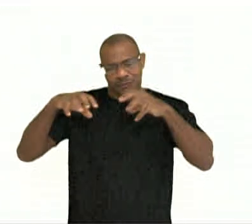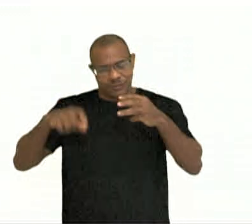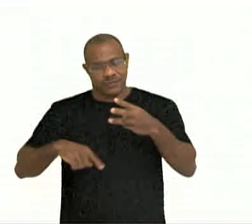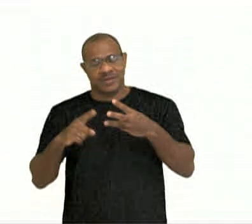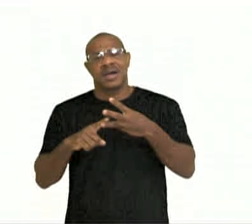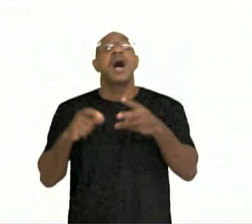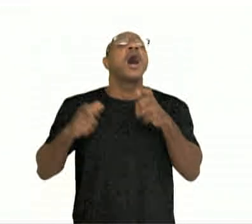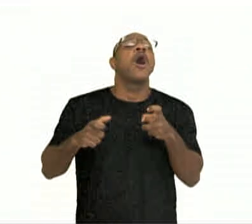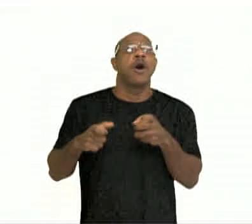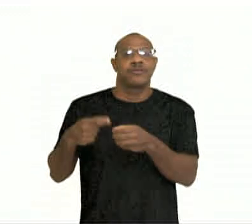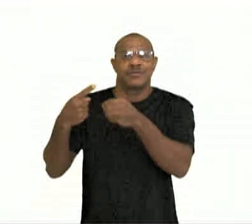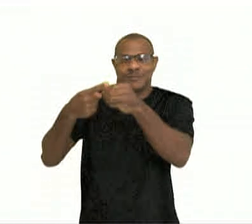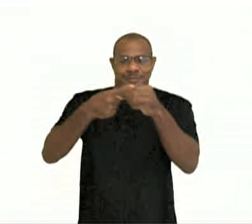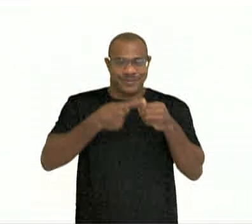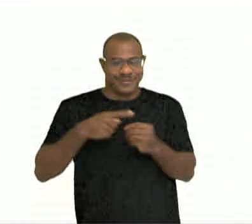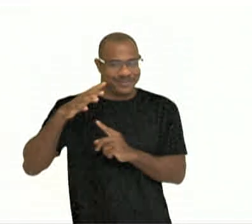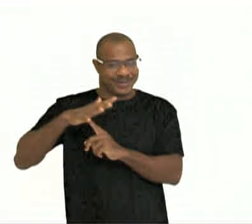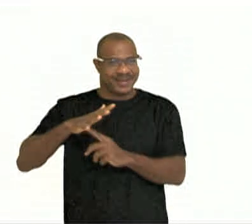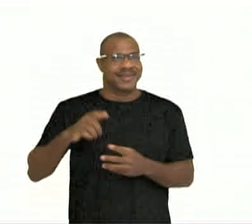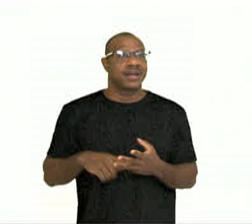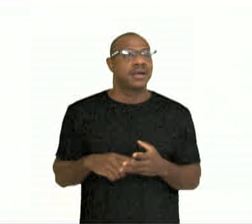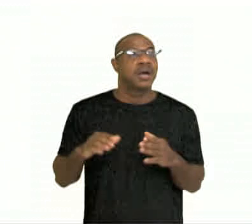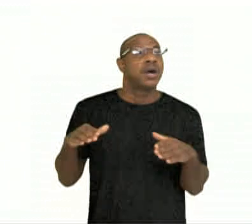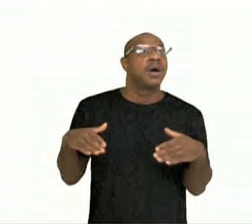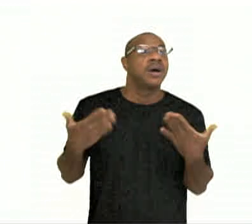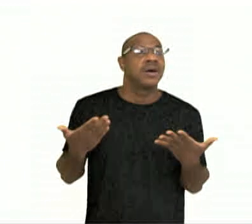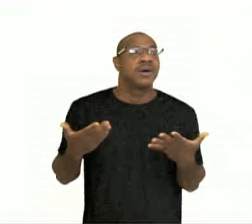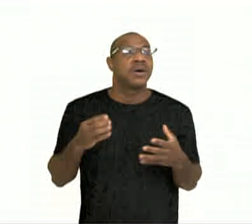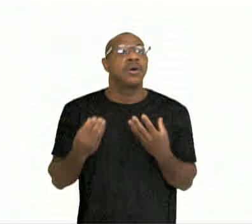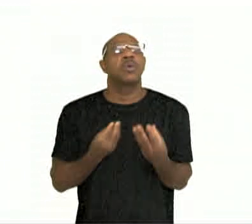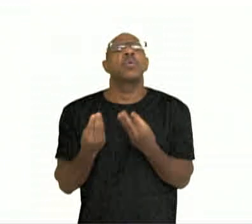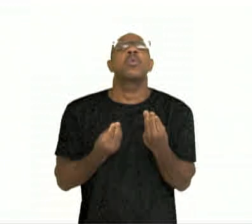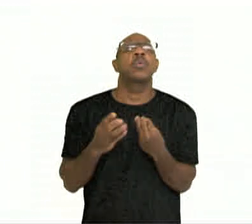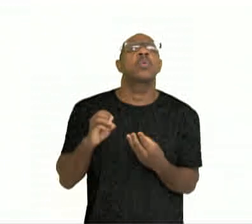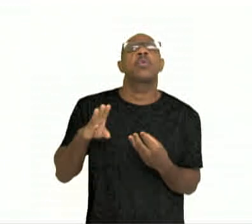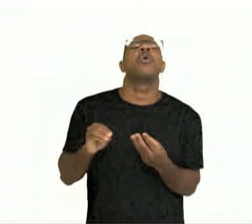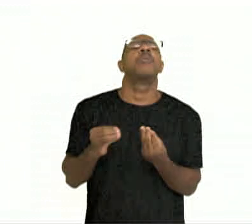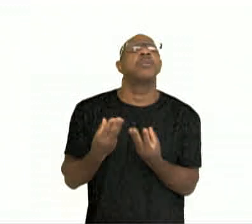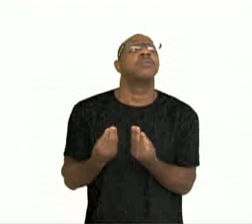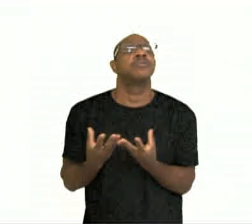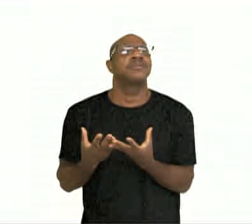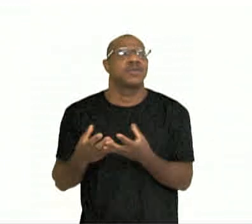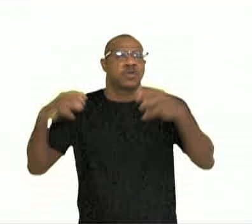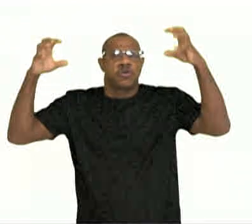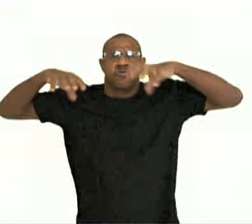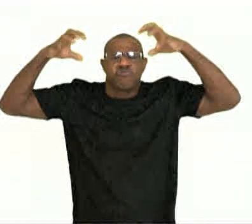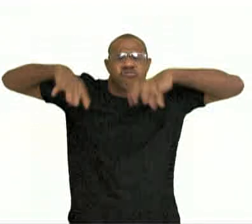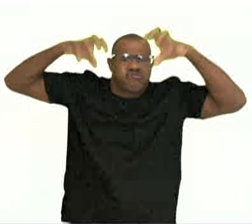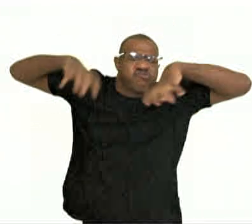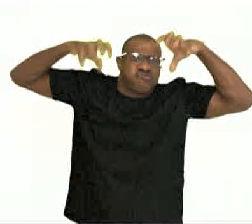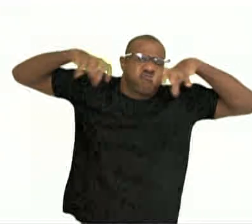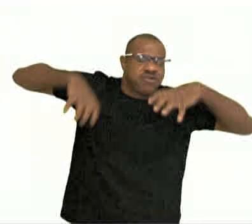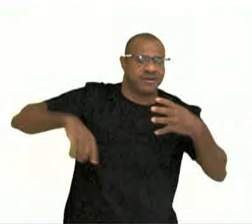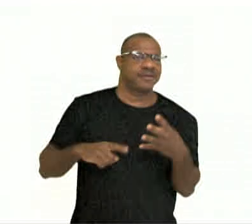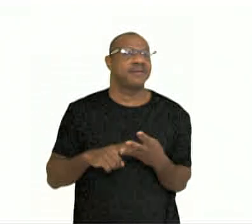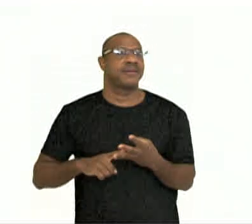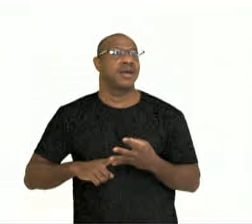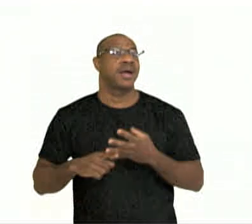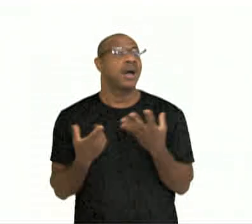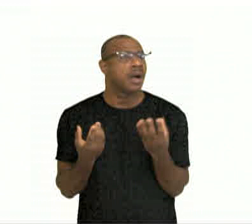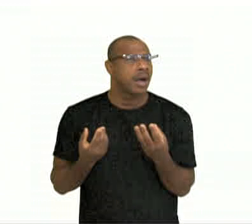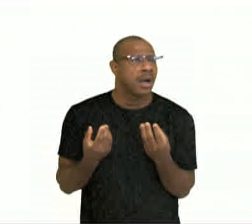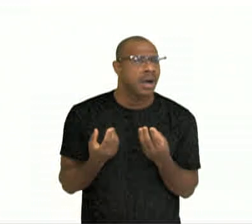Como? Chuva forte. Quando? Entre a noite de sexta-feira 14 e a manhã de sábado 15 de agosto de